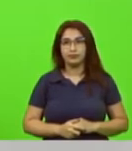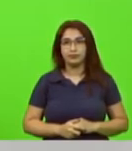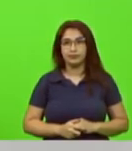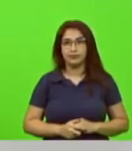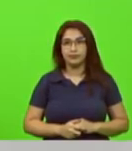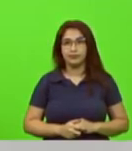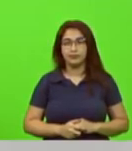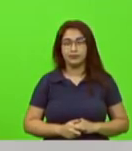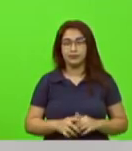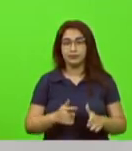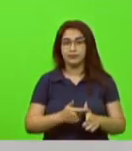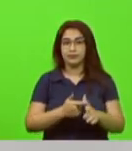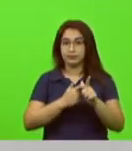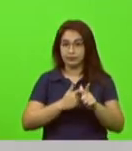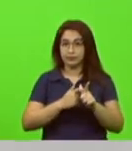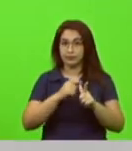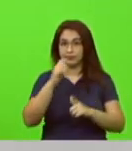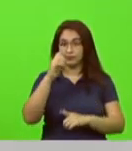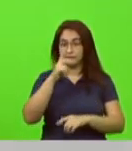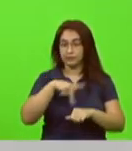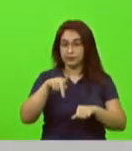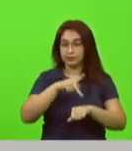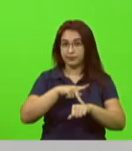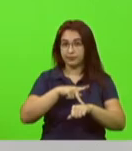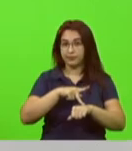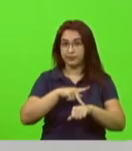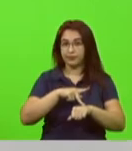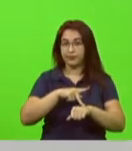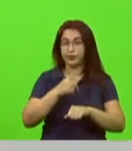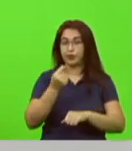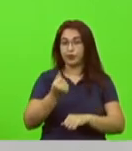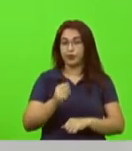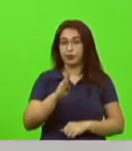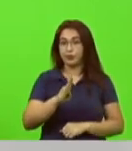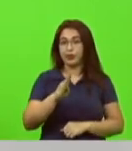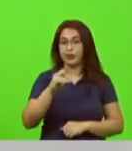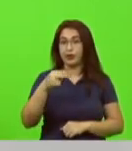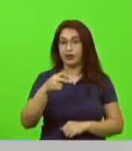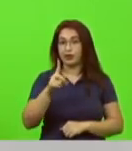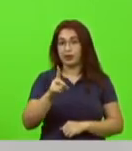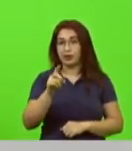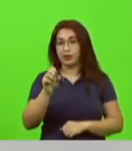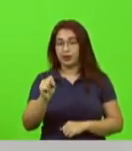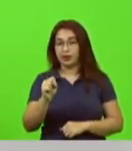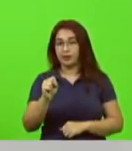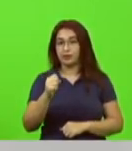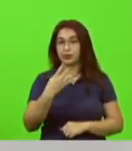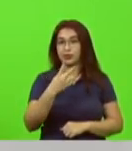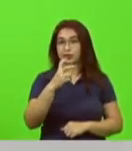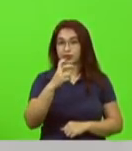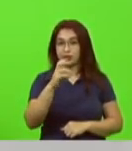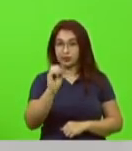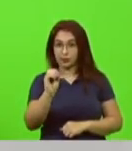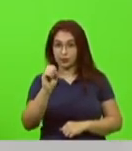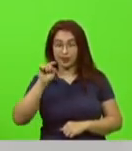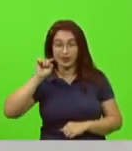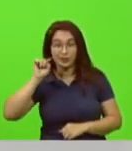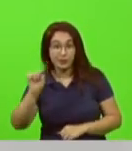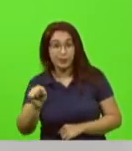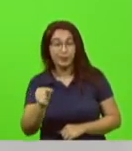líquida do nosso país. O lucro do BNDES saltou de 550 milhões para